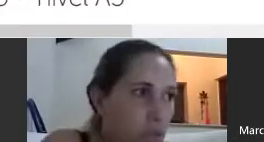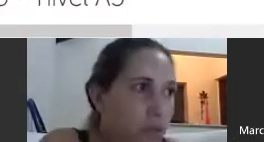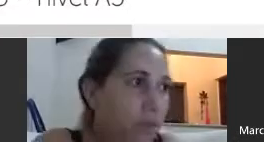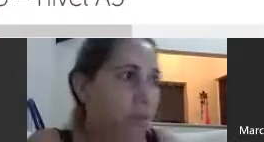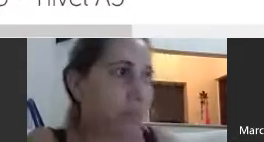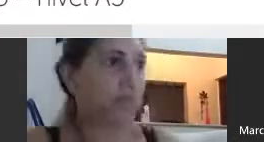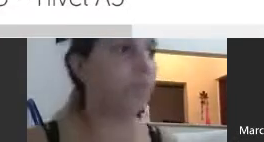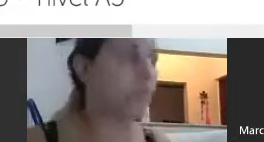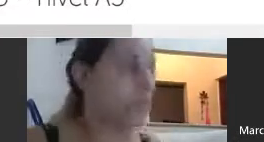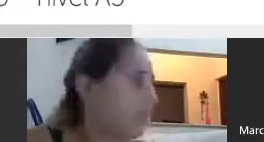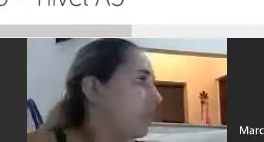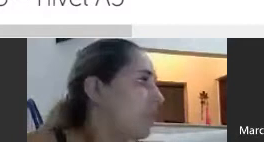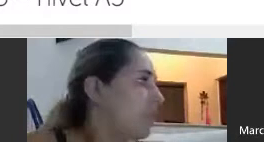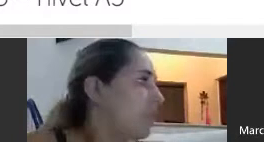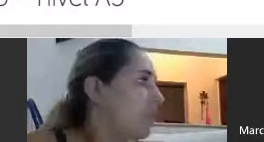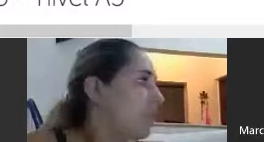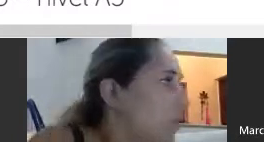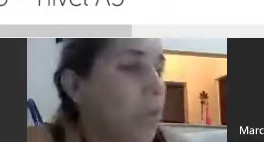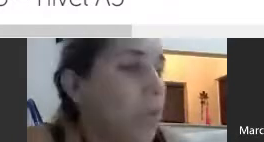Primeiro vem